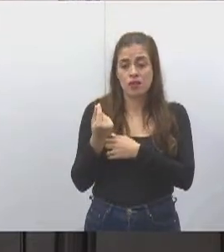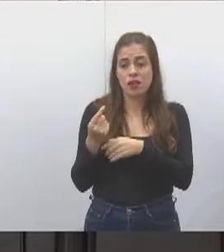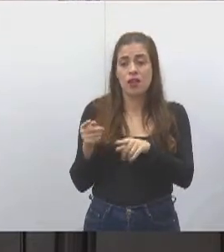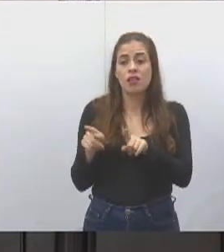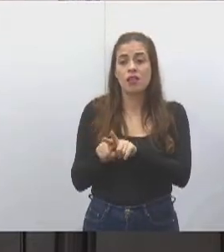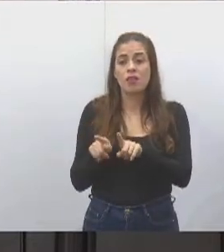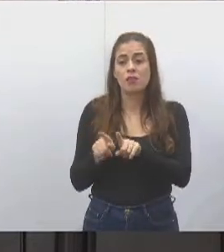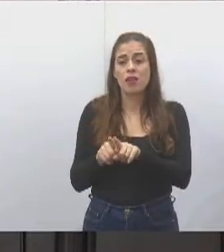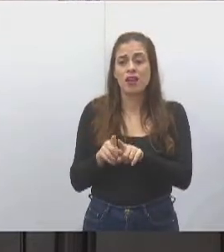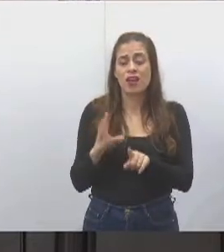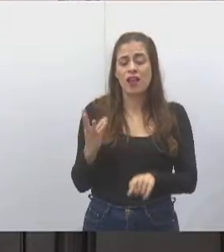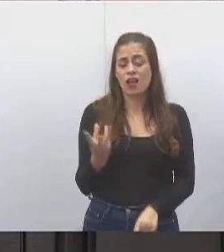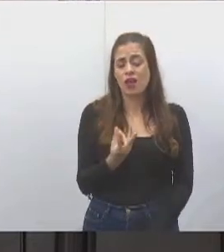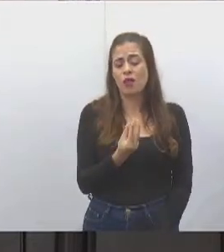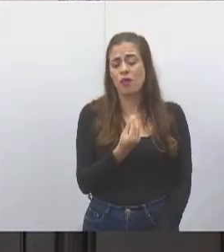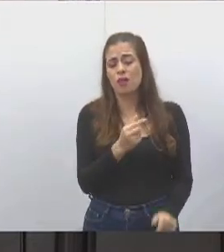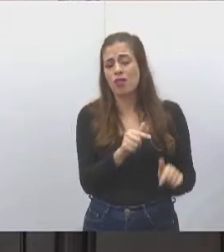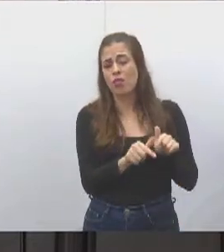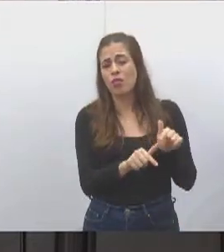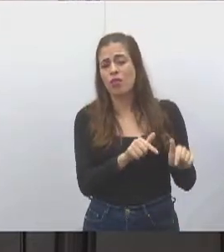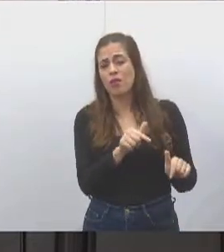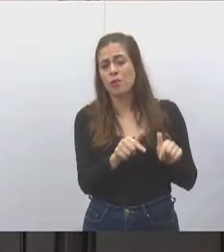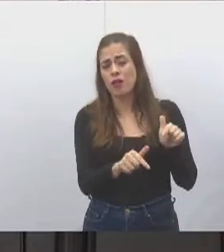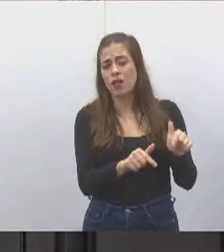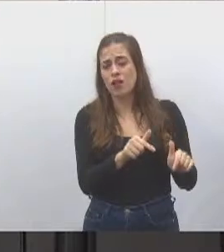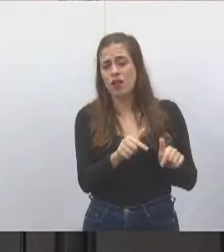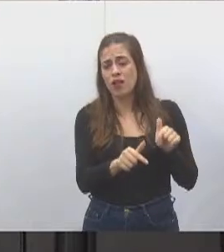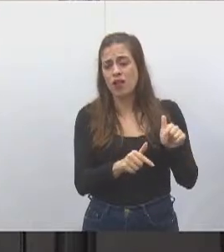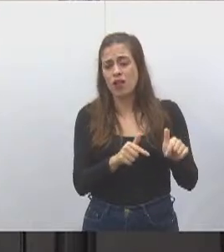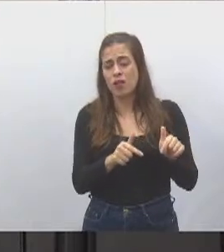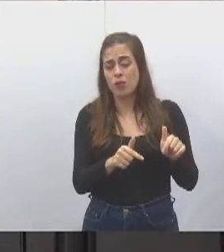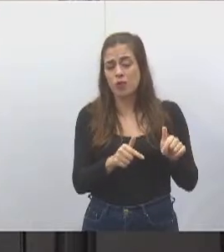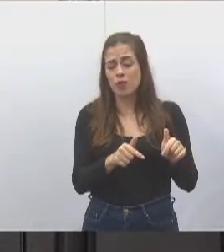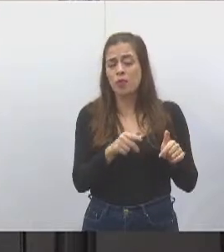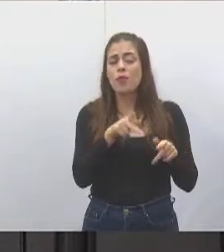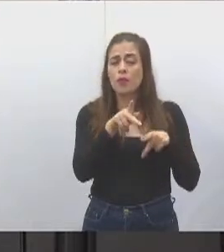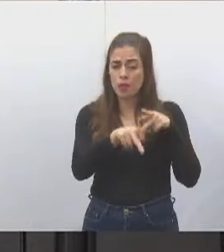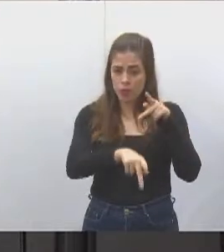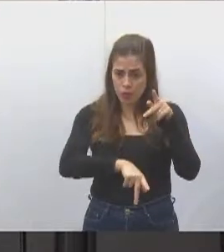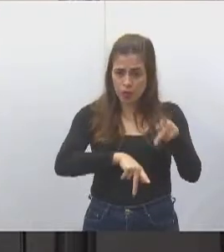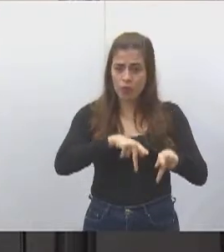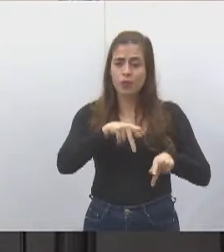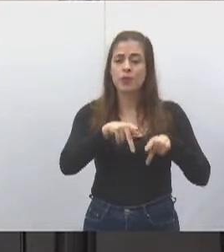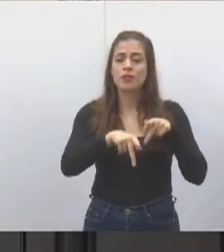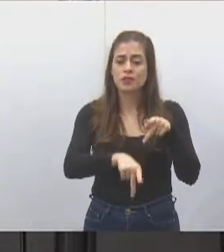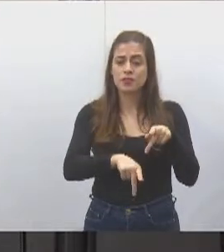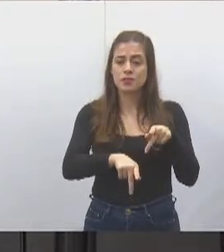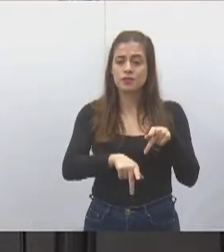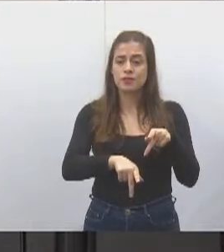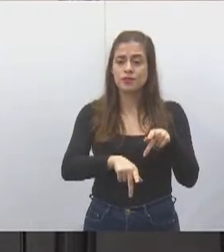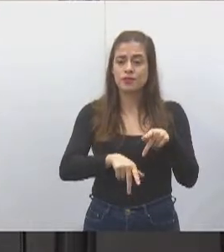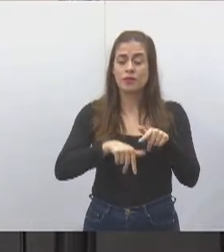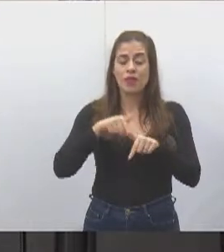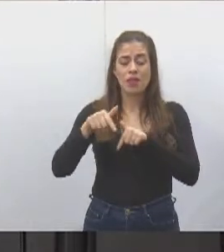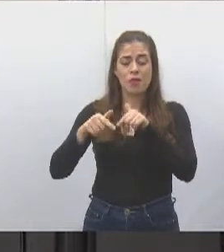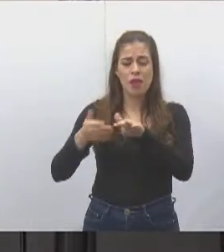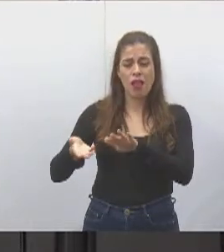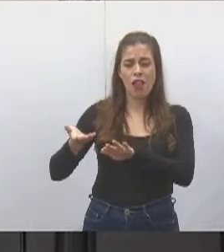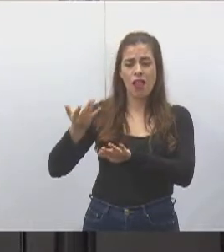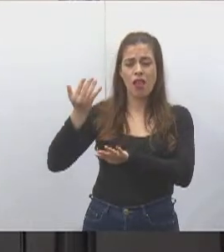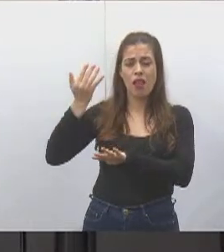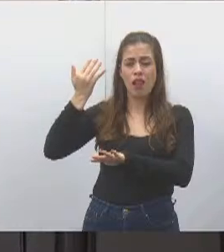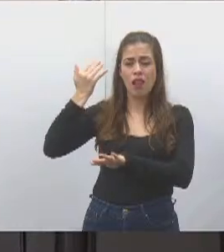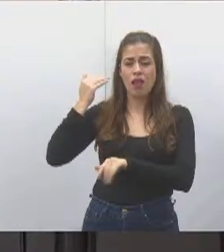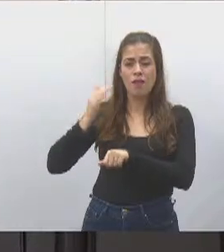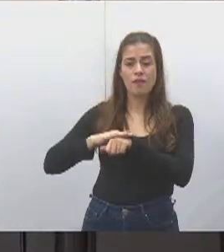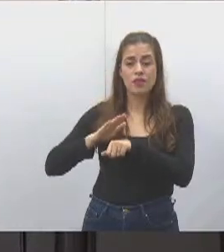como na qualidade da prestação de serviço para a população. E são serviços que lá atrás a gente fazia